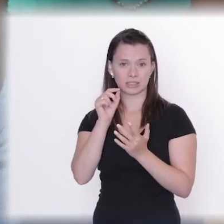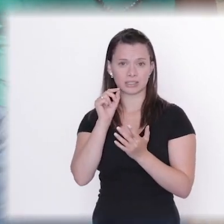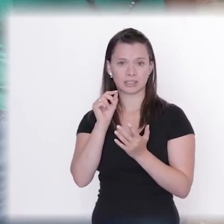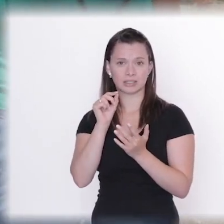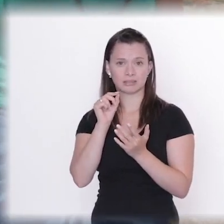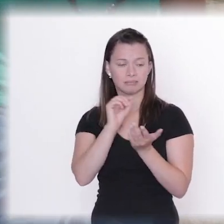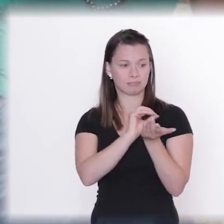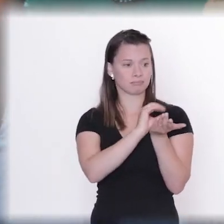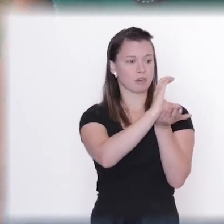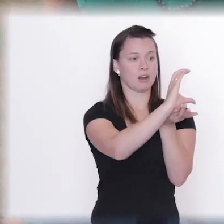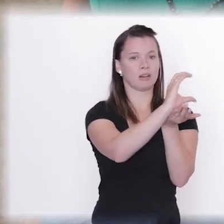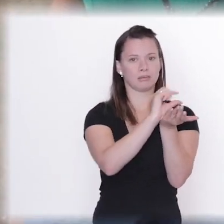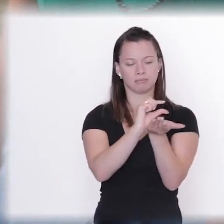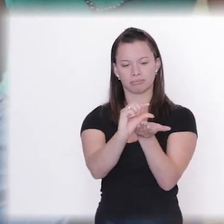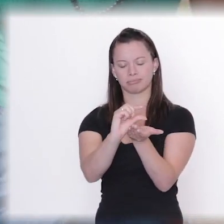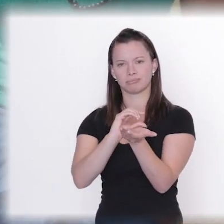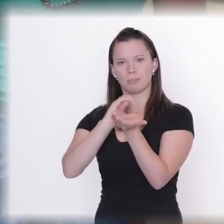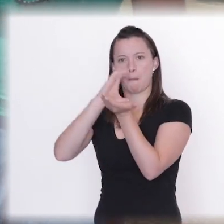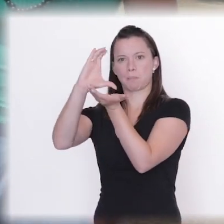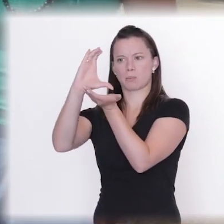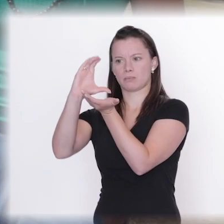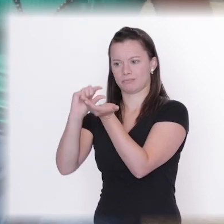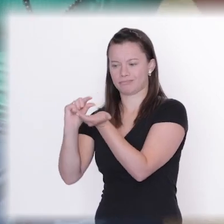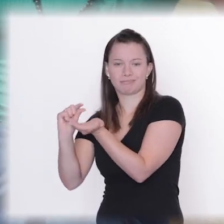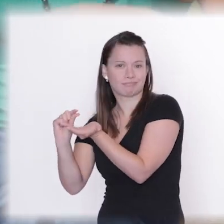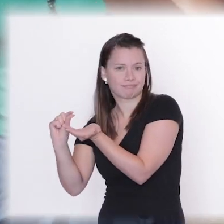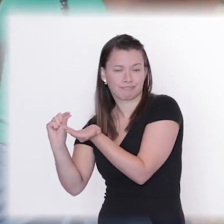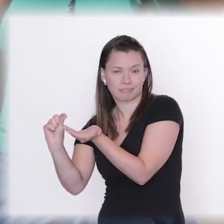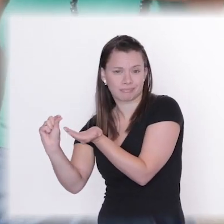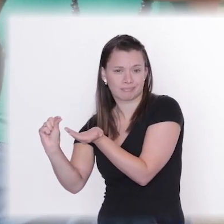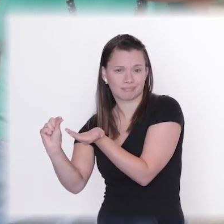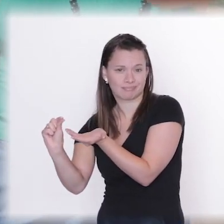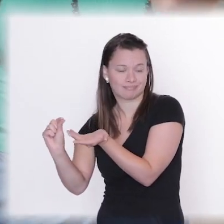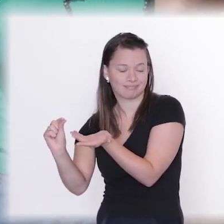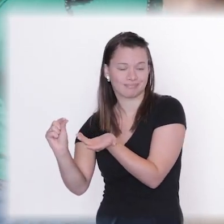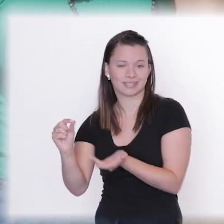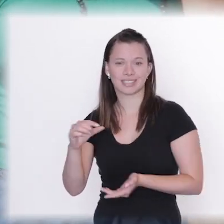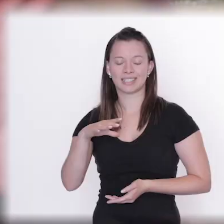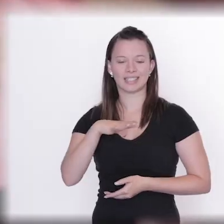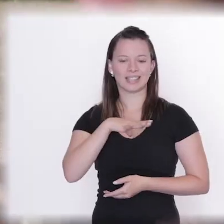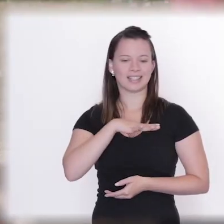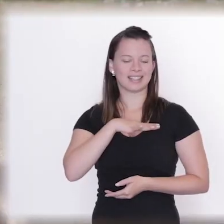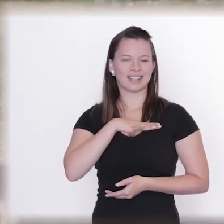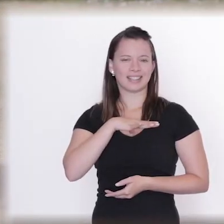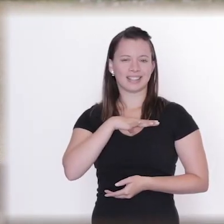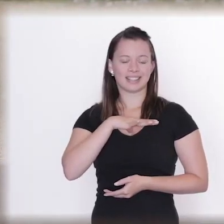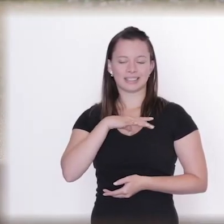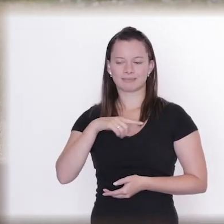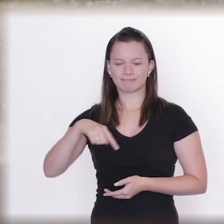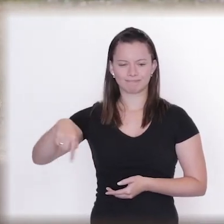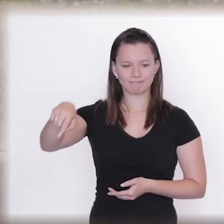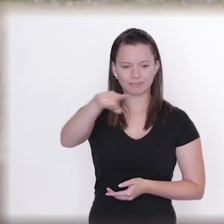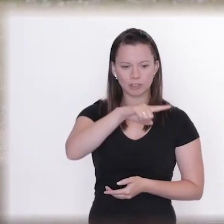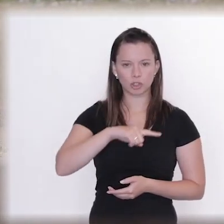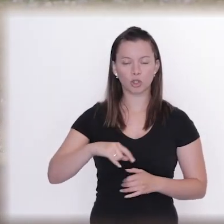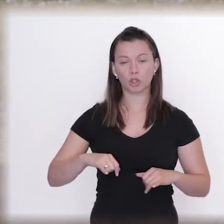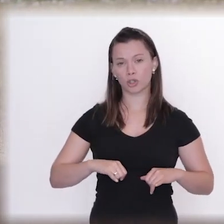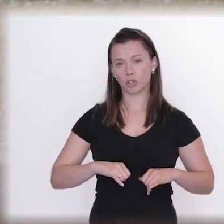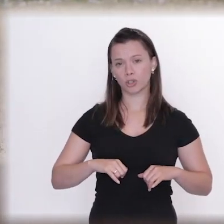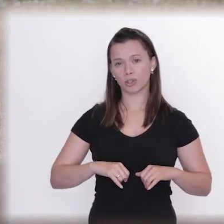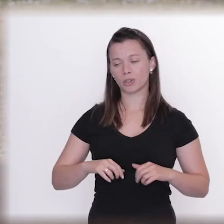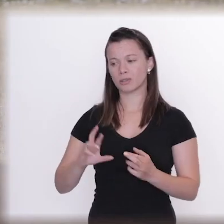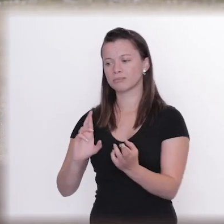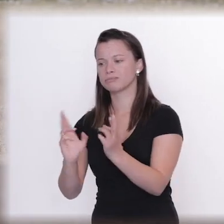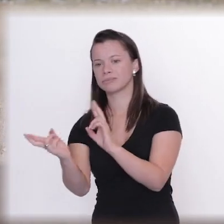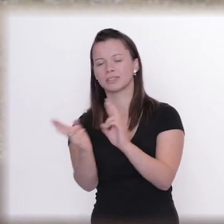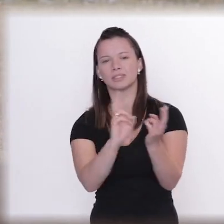Sim. Porque não dá para ser diferente, né? A cidade, ela não é um agente externo, ela vai se relacionar com a forma como como a